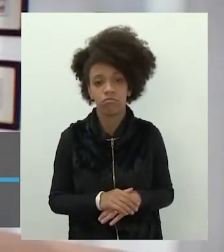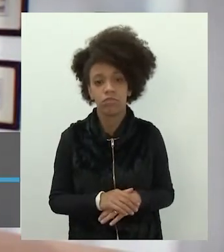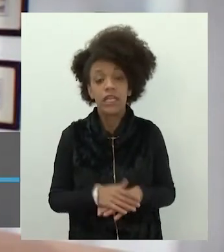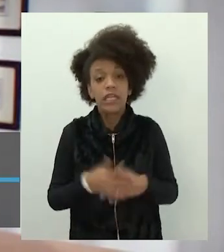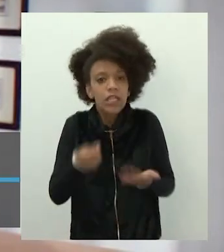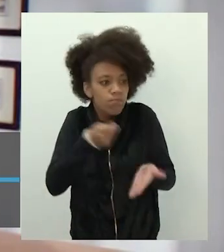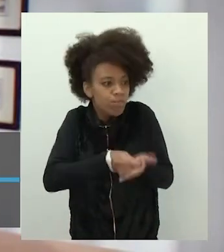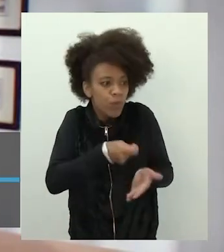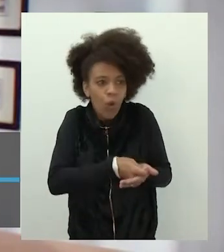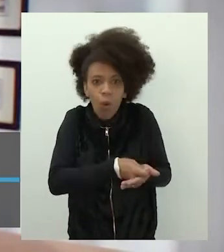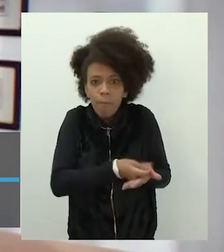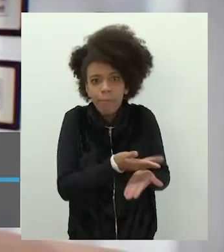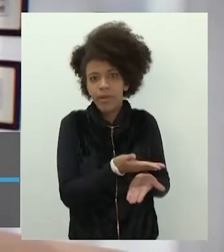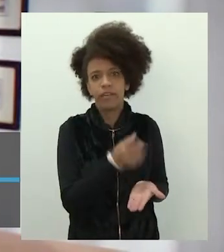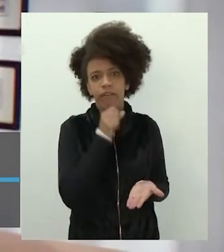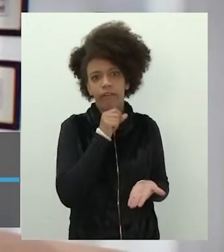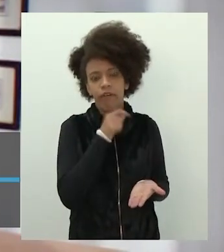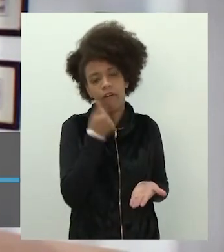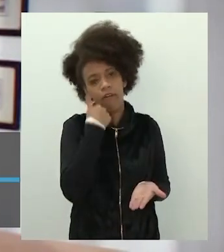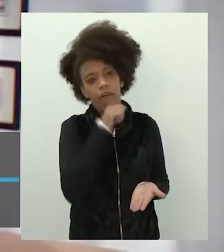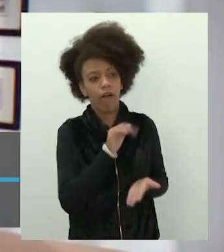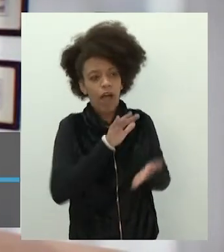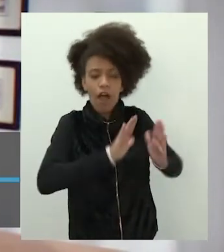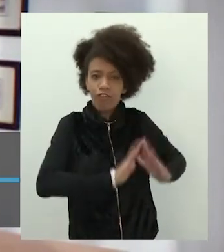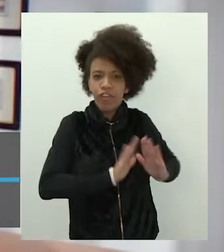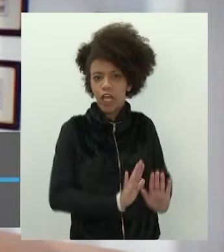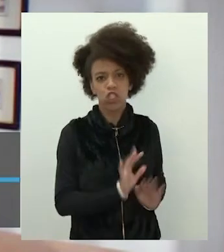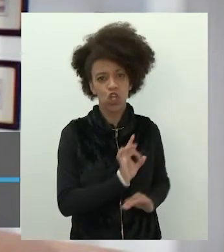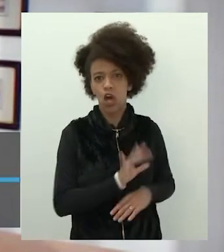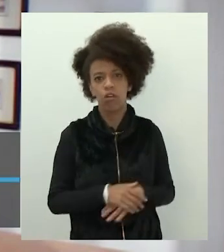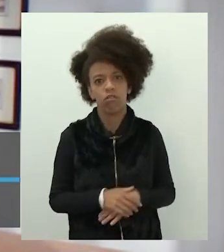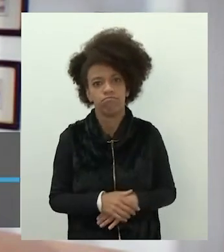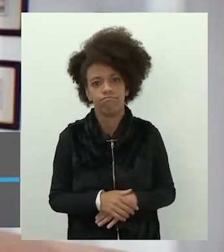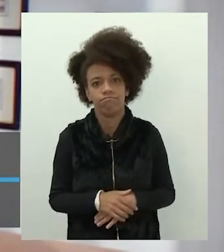obriga praticamente a mãe a ficar em casa.